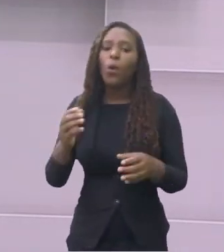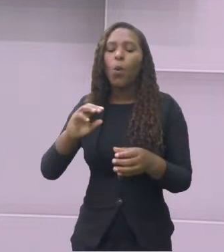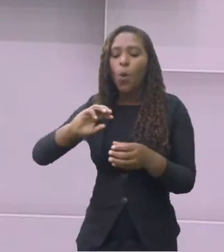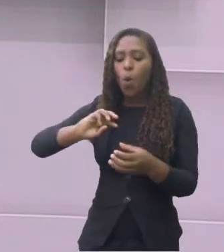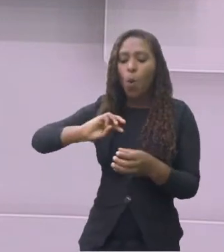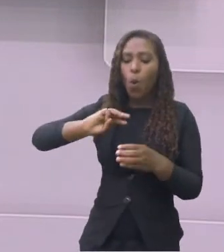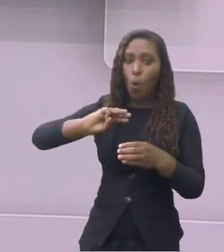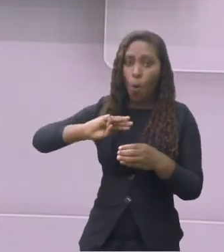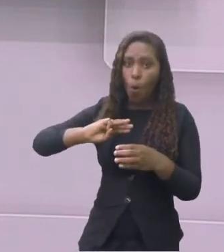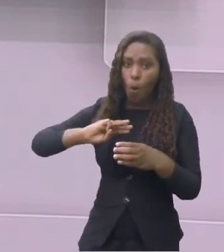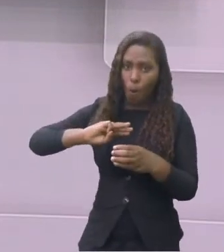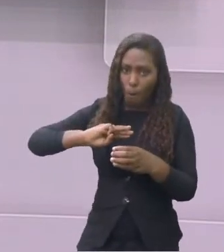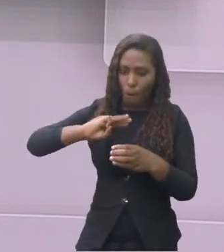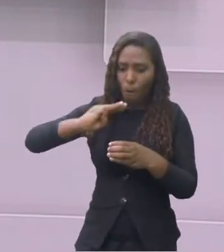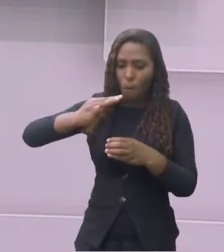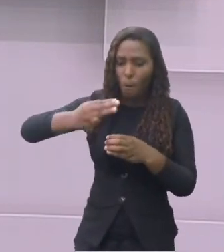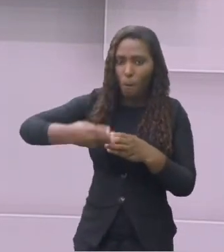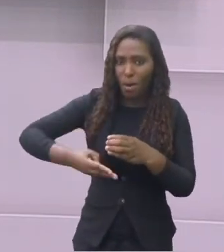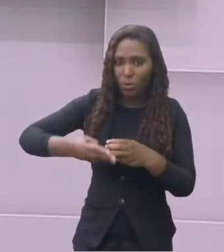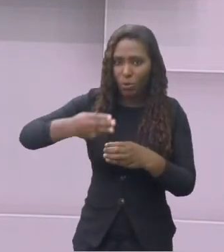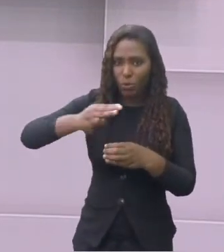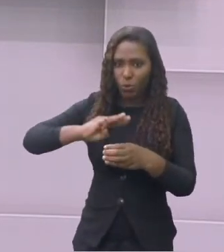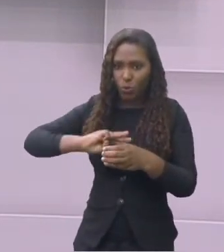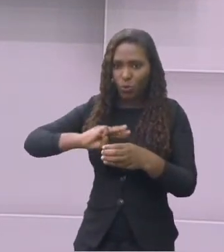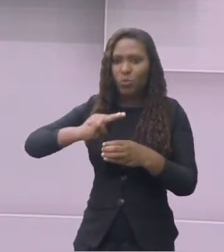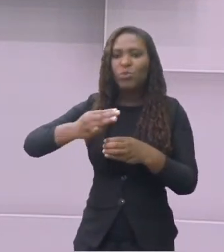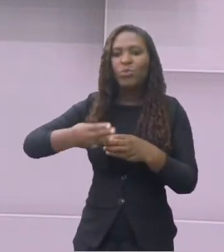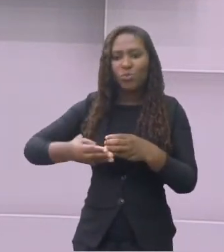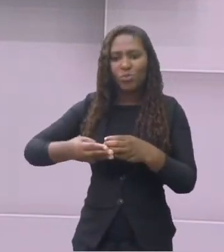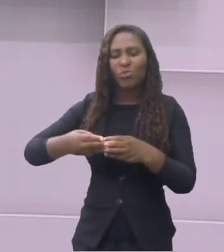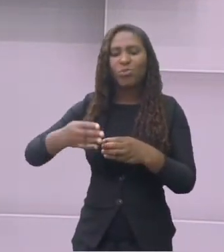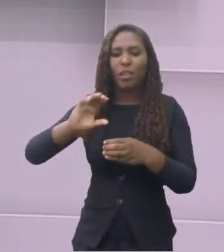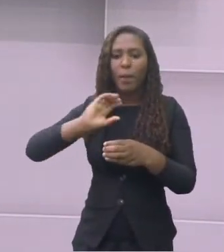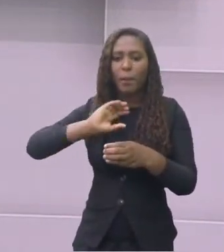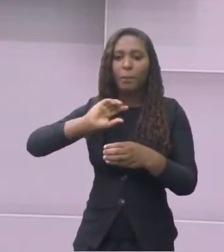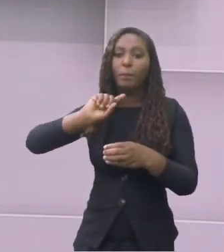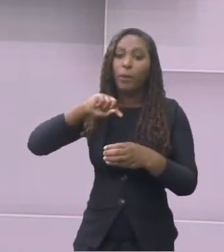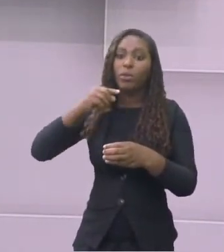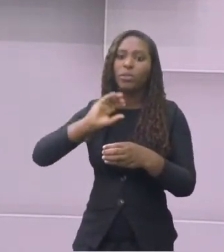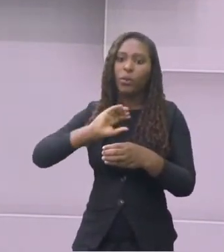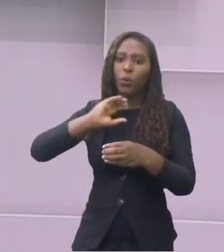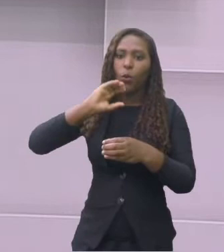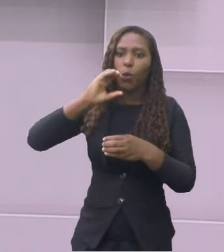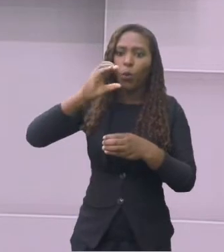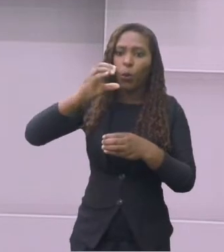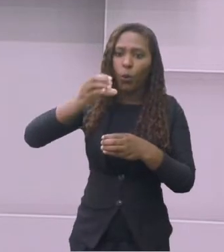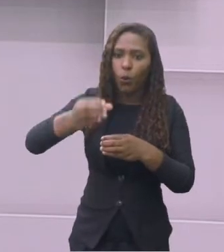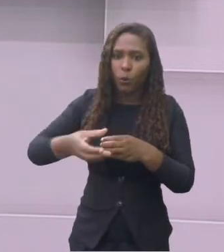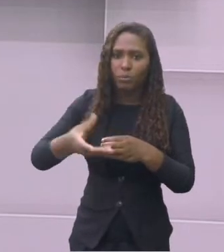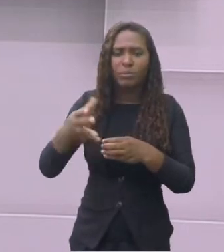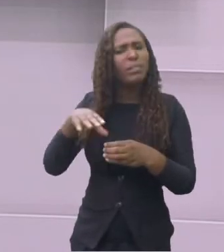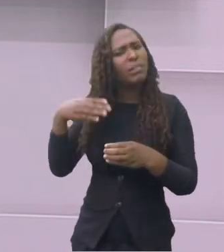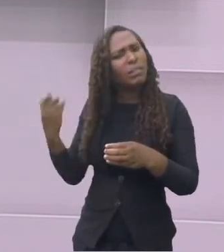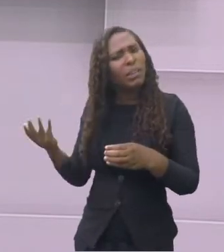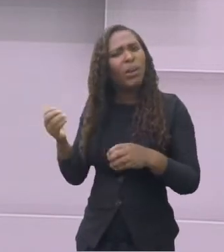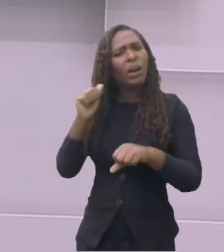Terra. Assim, já que as rochas são estruturas sólidas, elas